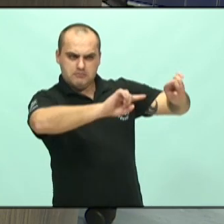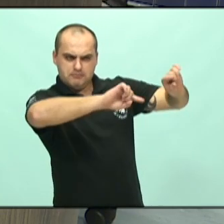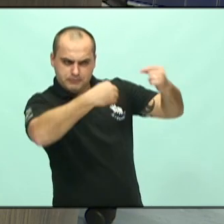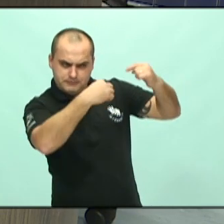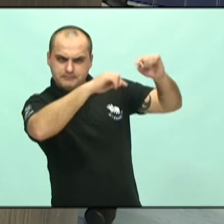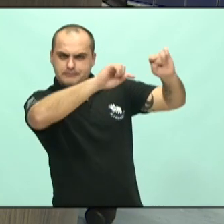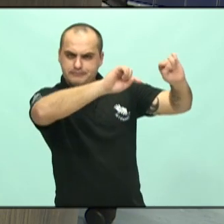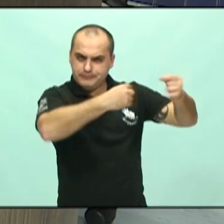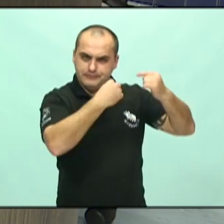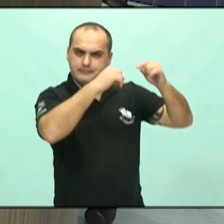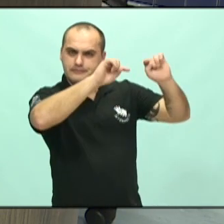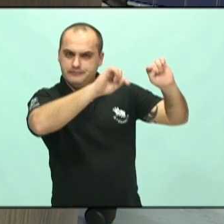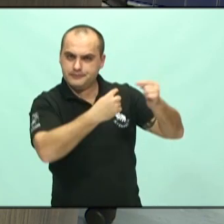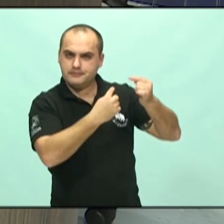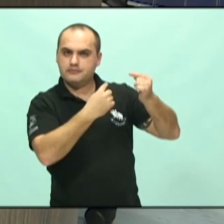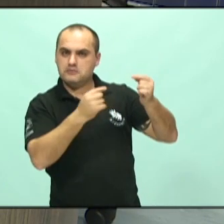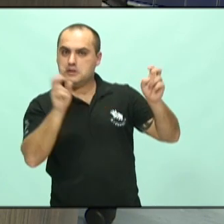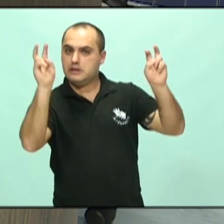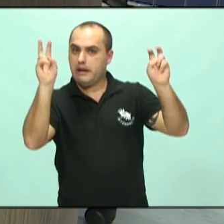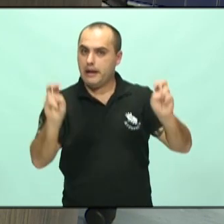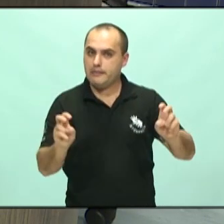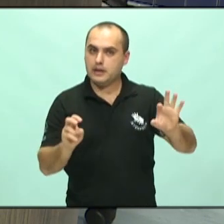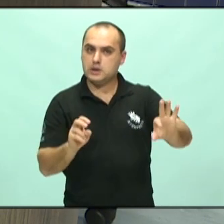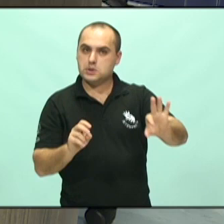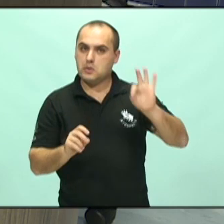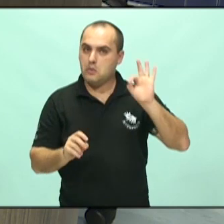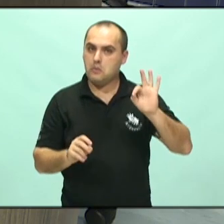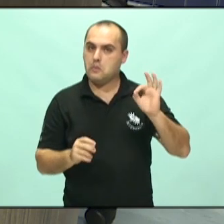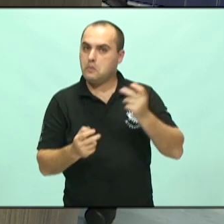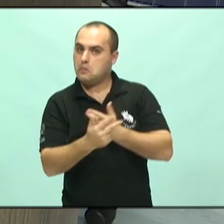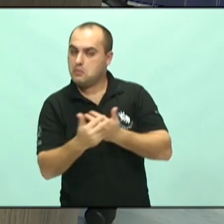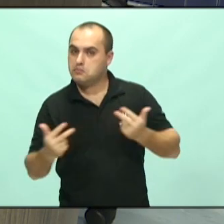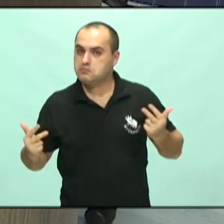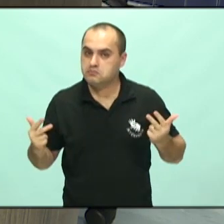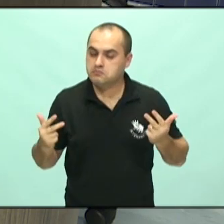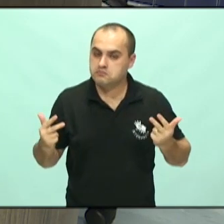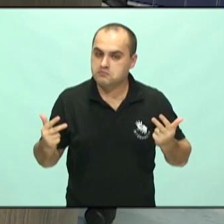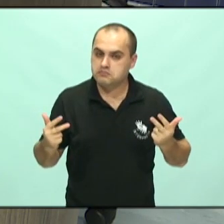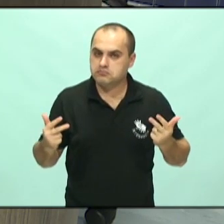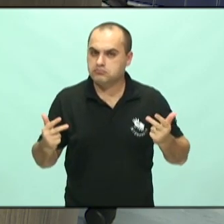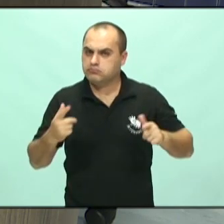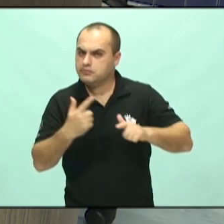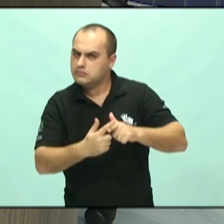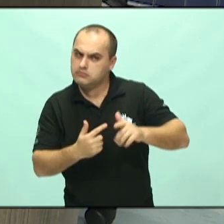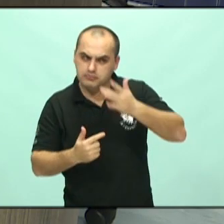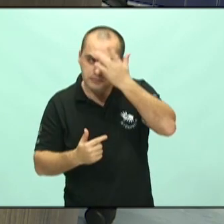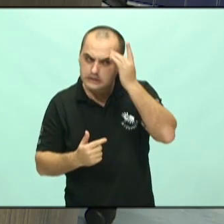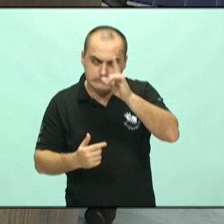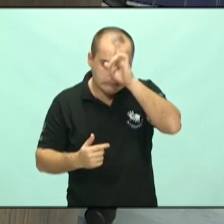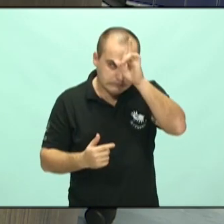temas e a forma como é feita a abordagem desses temas, pela questão, às vezes, ideológica? Ou...